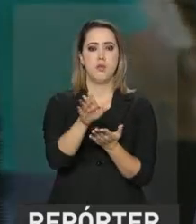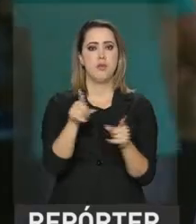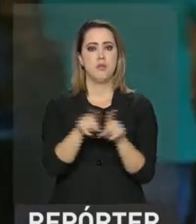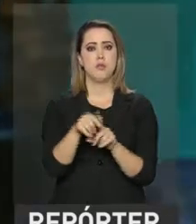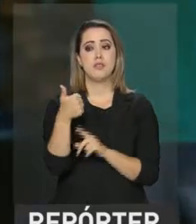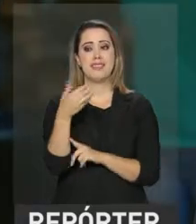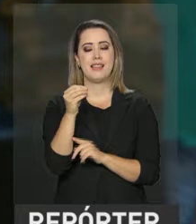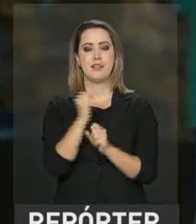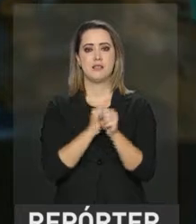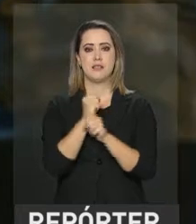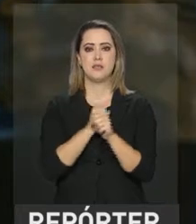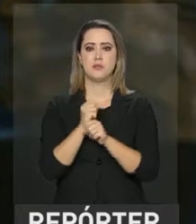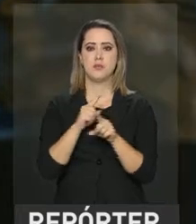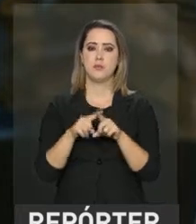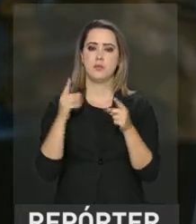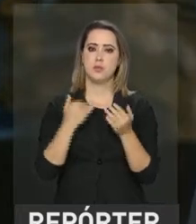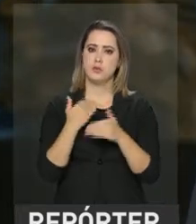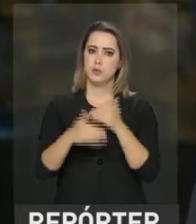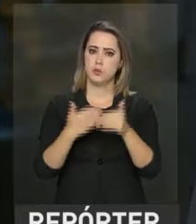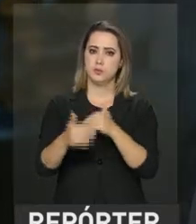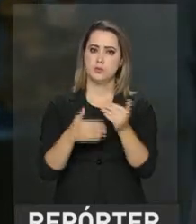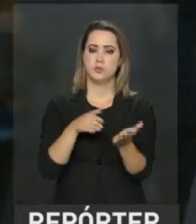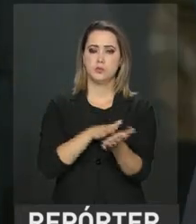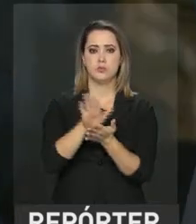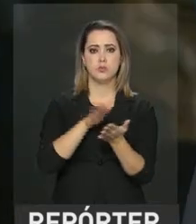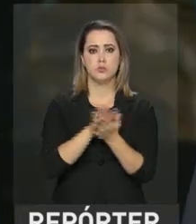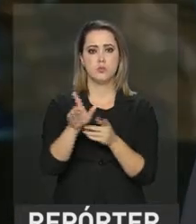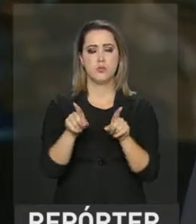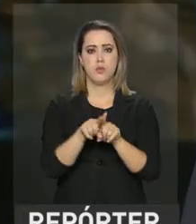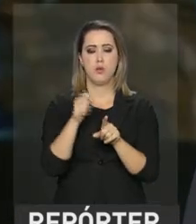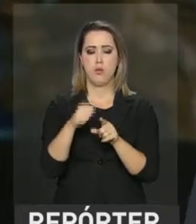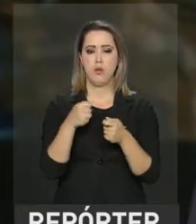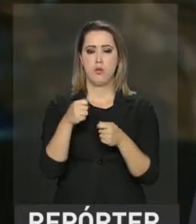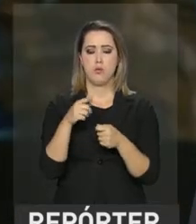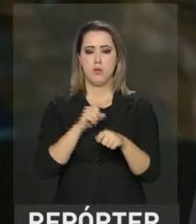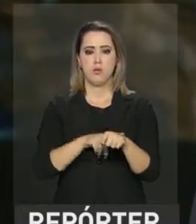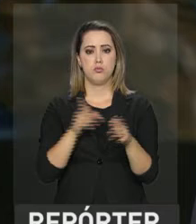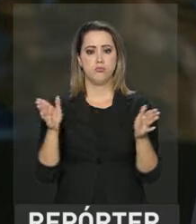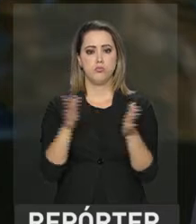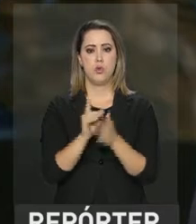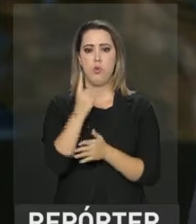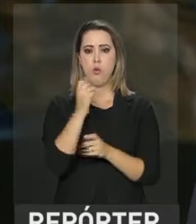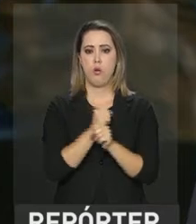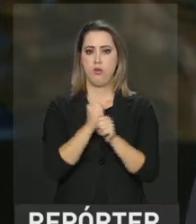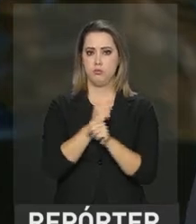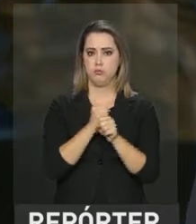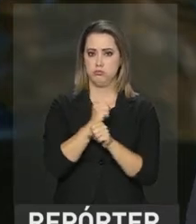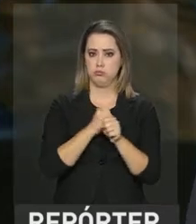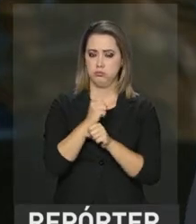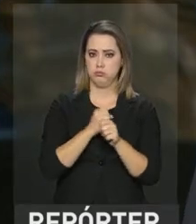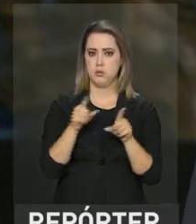de 10 anos mas manteve as emissões de passaportes emergenciais que tem uma validade menor de um ano e também